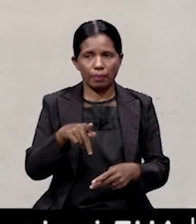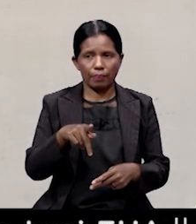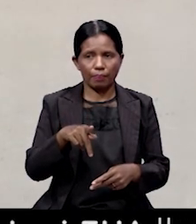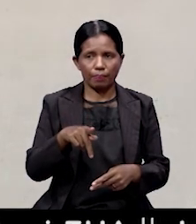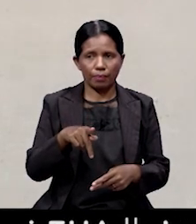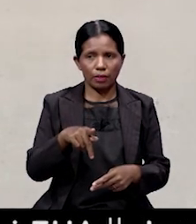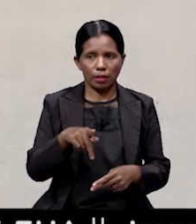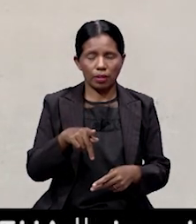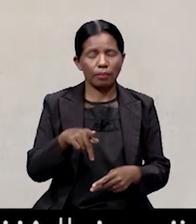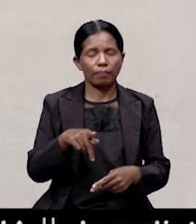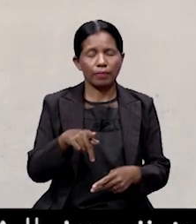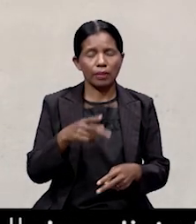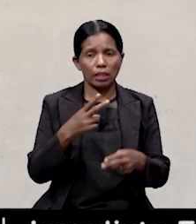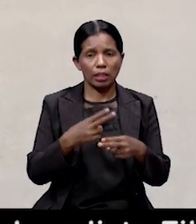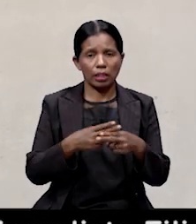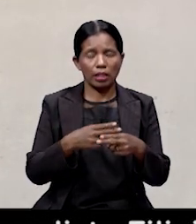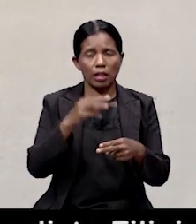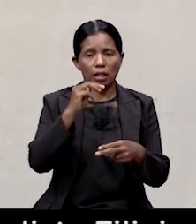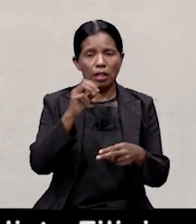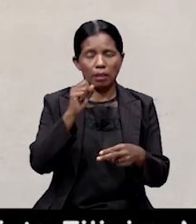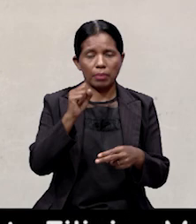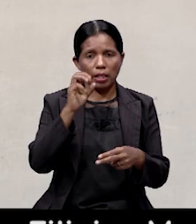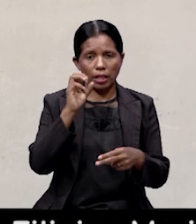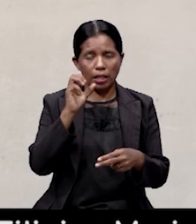segundo falei MS